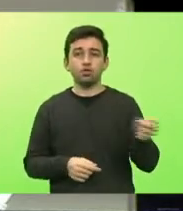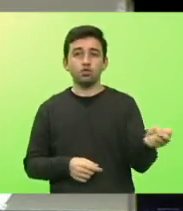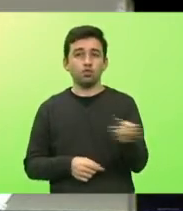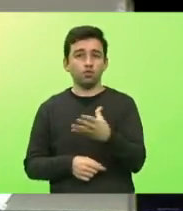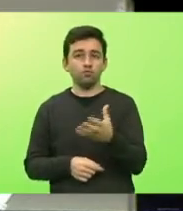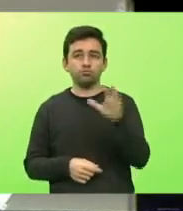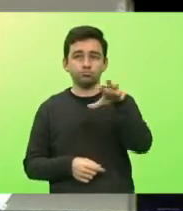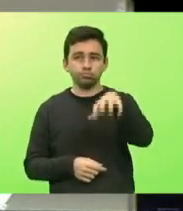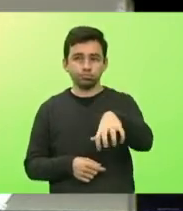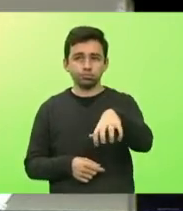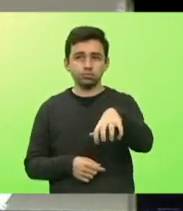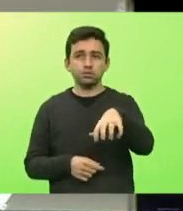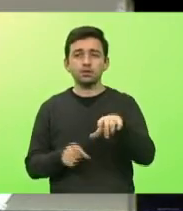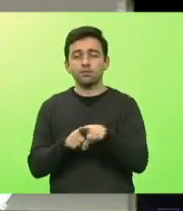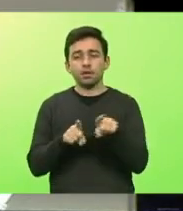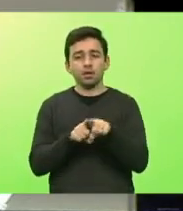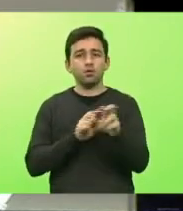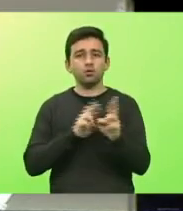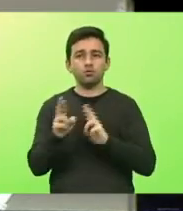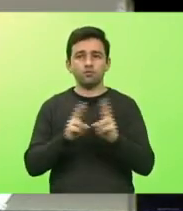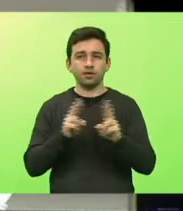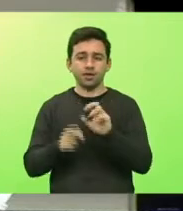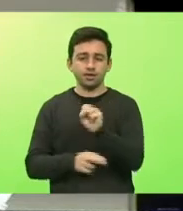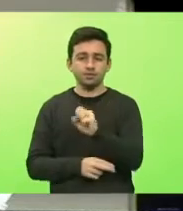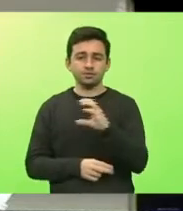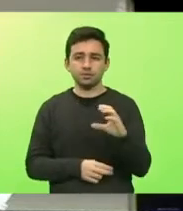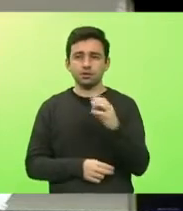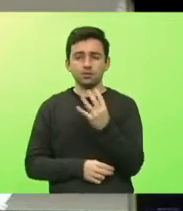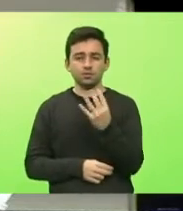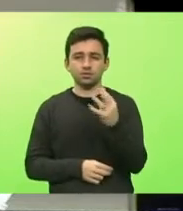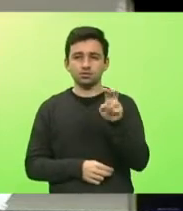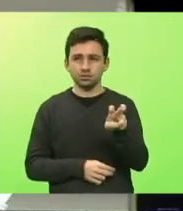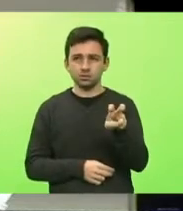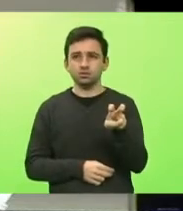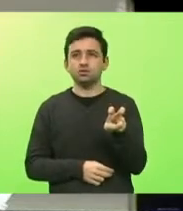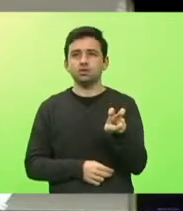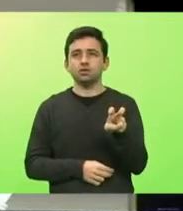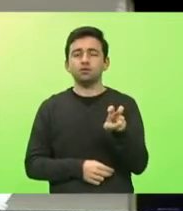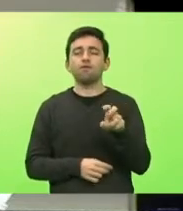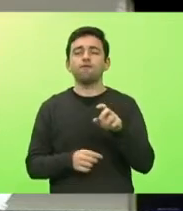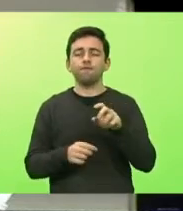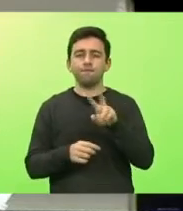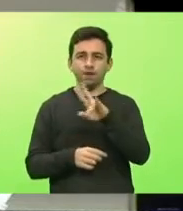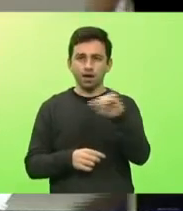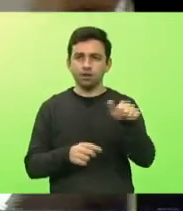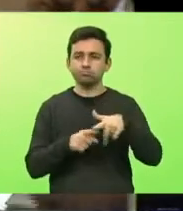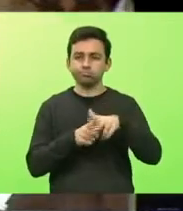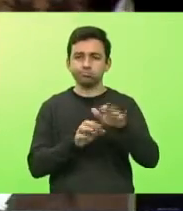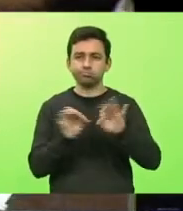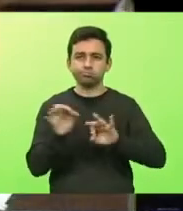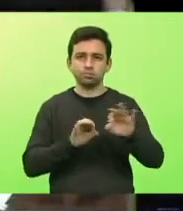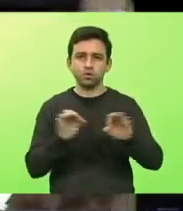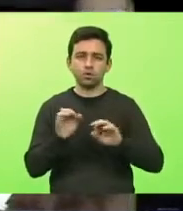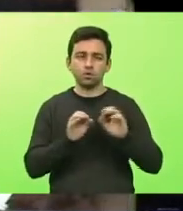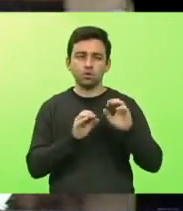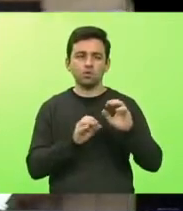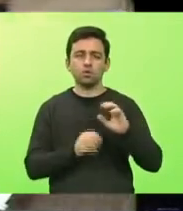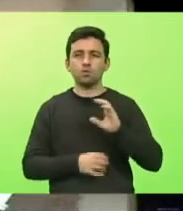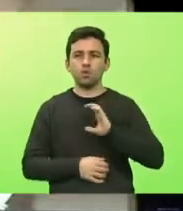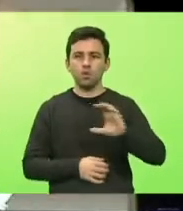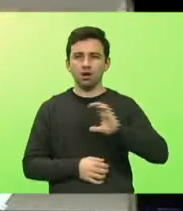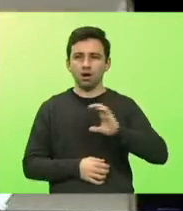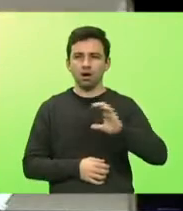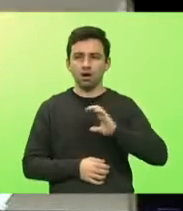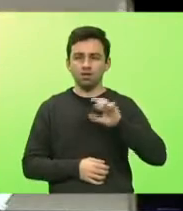rodovia SC-445, que vai ser revitalizada, que liga Cocal do Sul ao município do Morro da Fumaça,